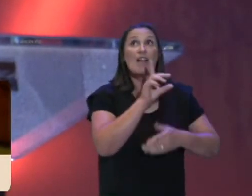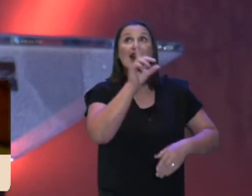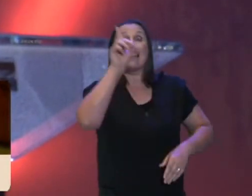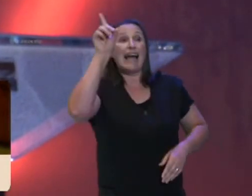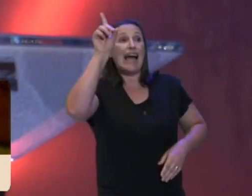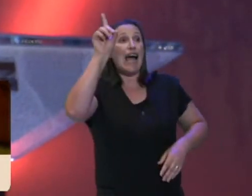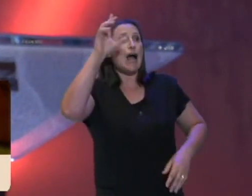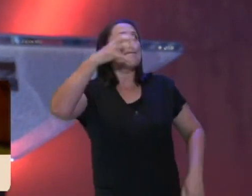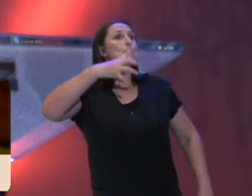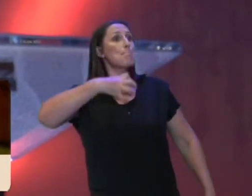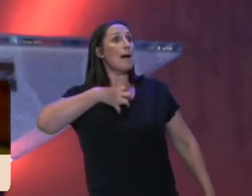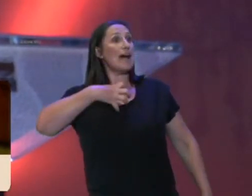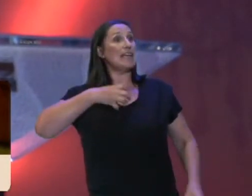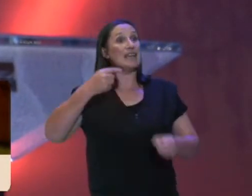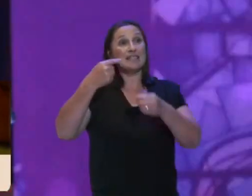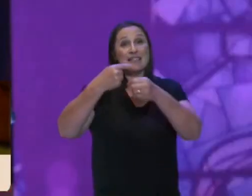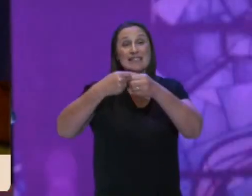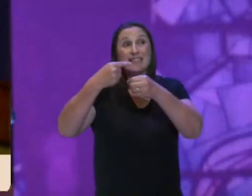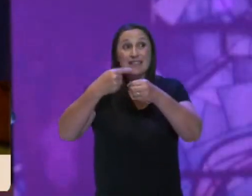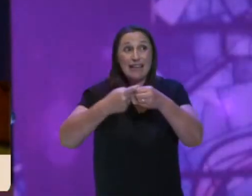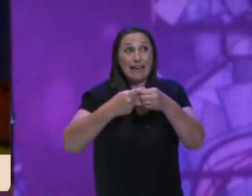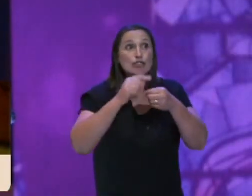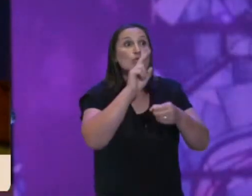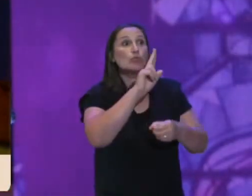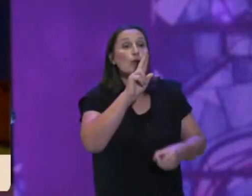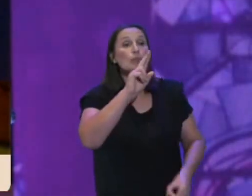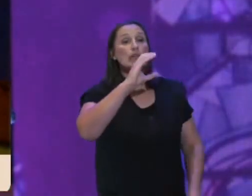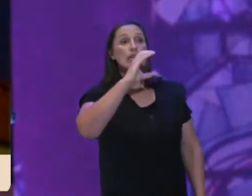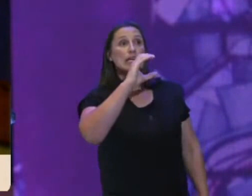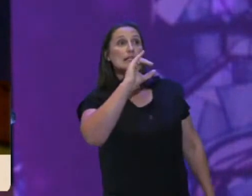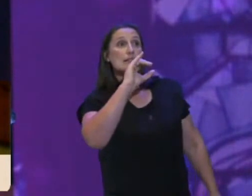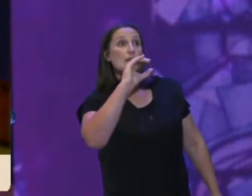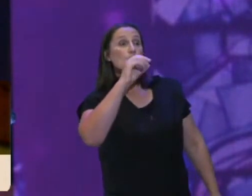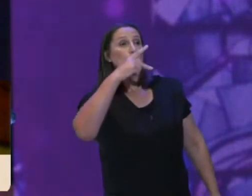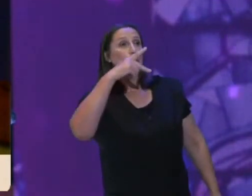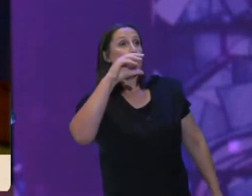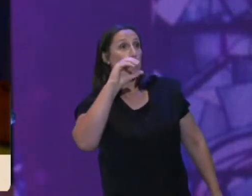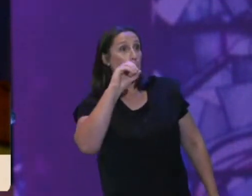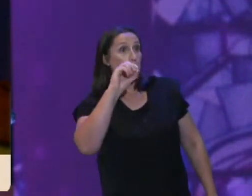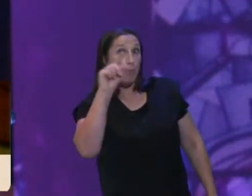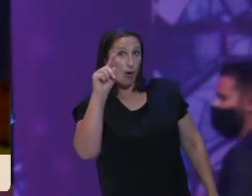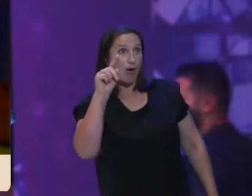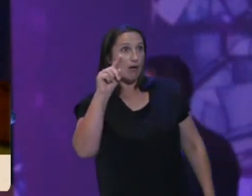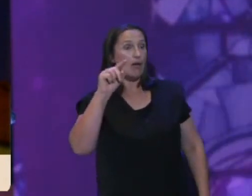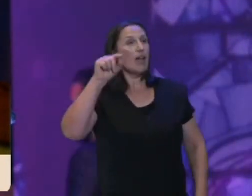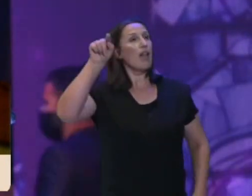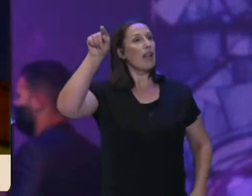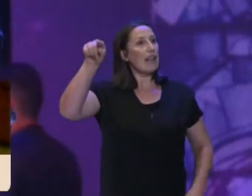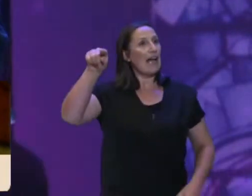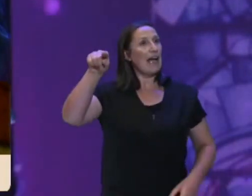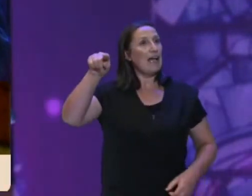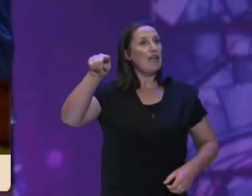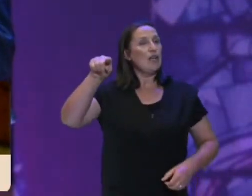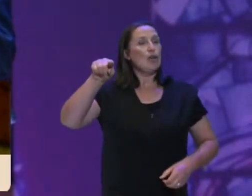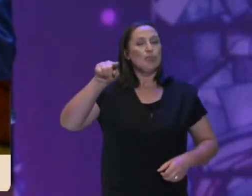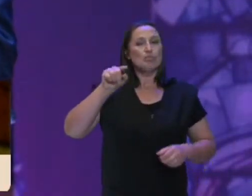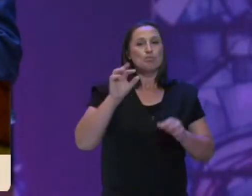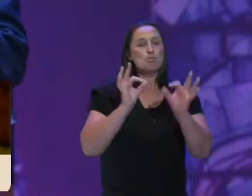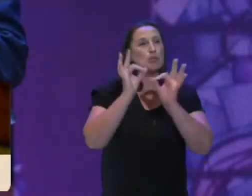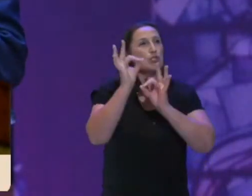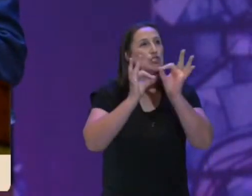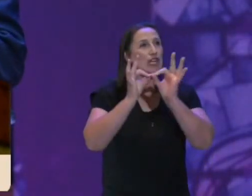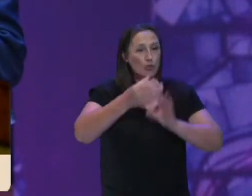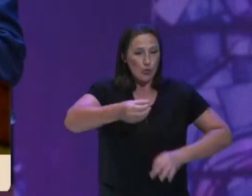da Bahia, numa cidade chamada Cipó, onde o Instituto Novas Histórias